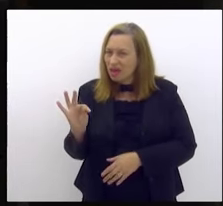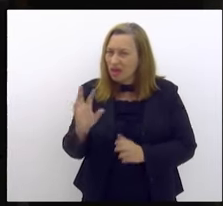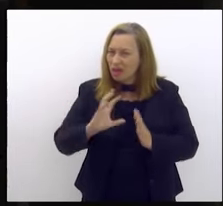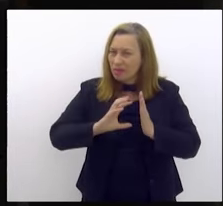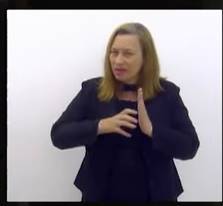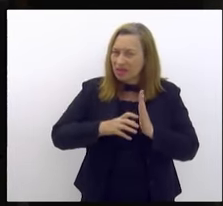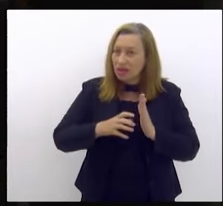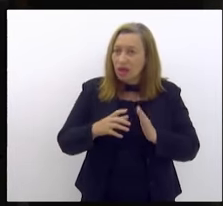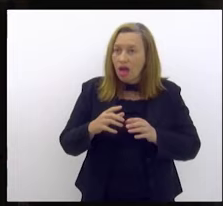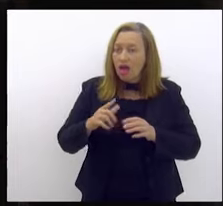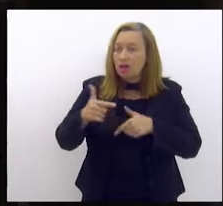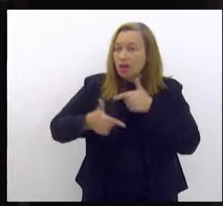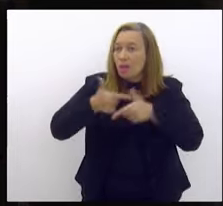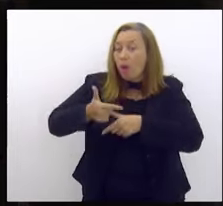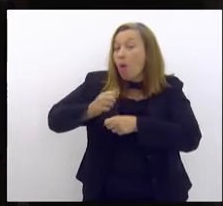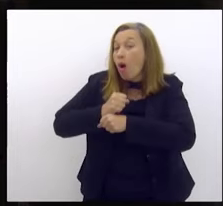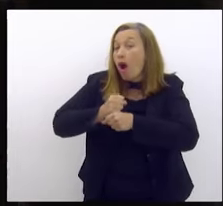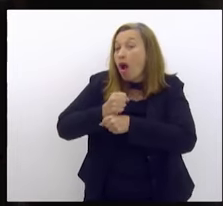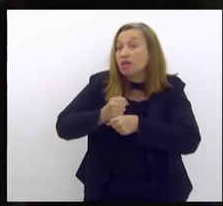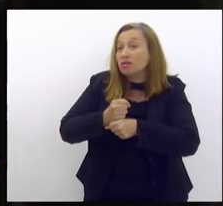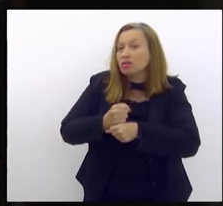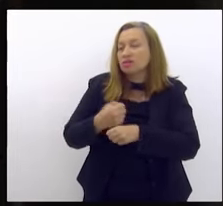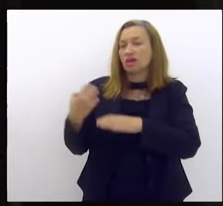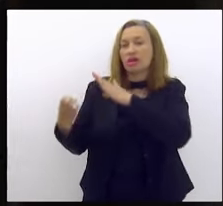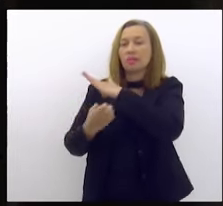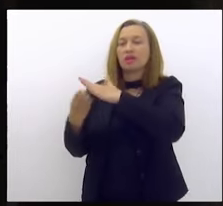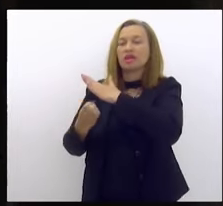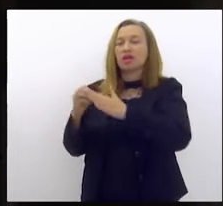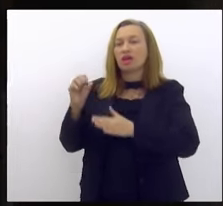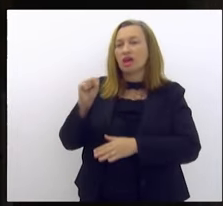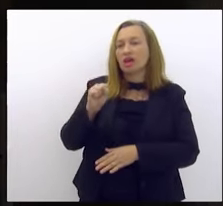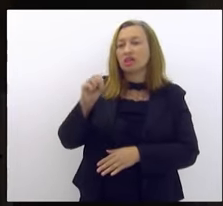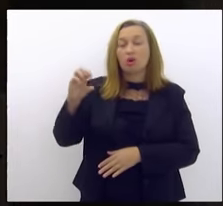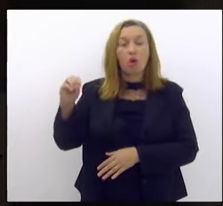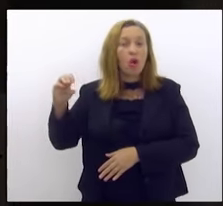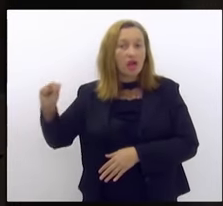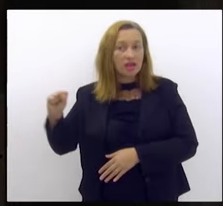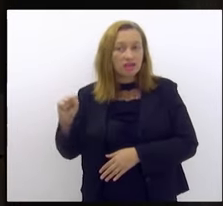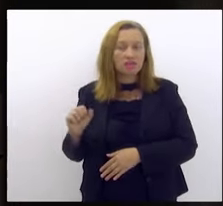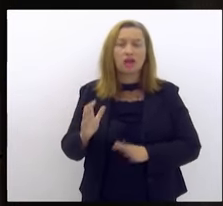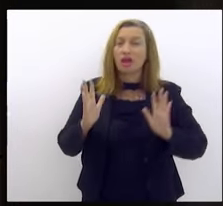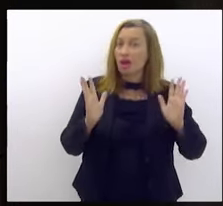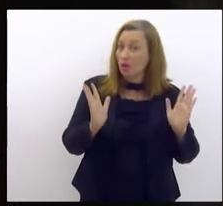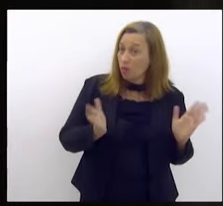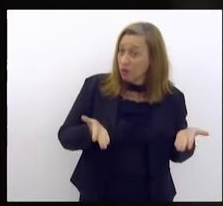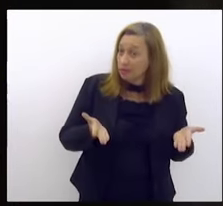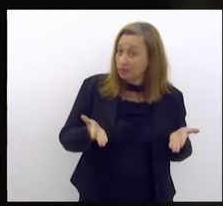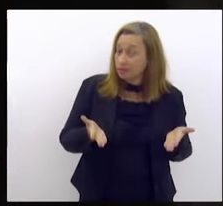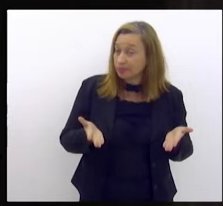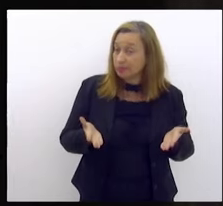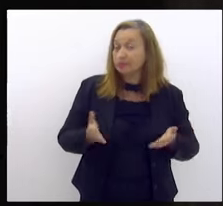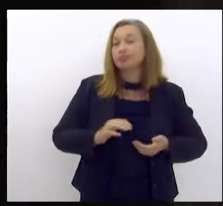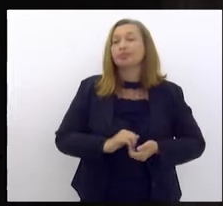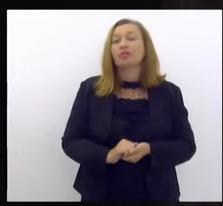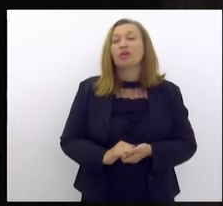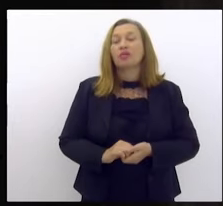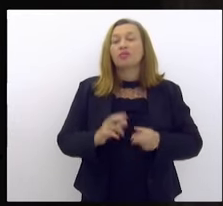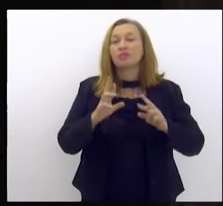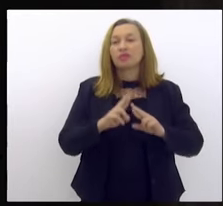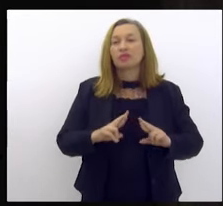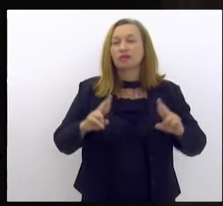durante anos e anos nessa OS. E aí, como a OS Nova